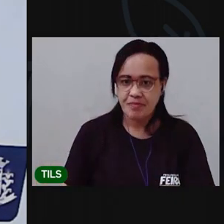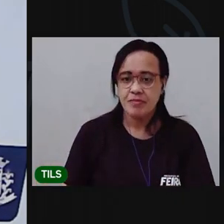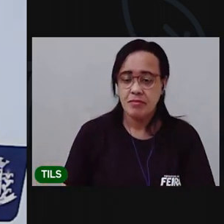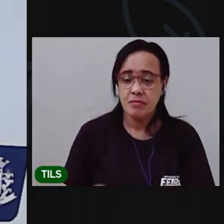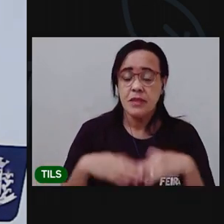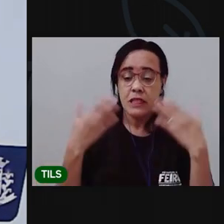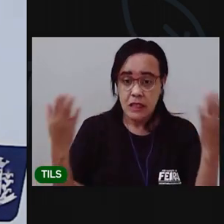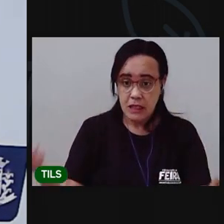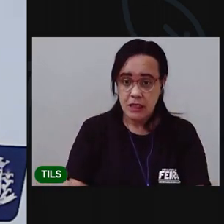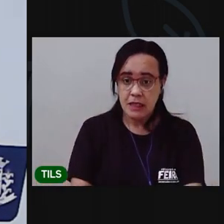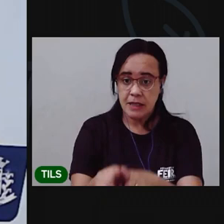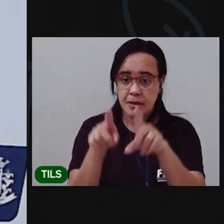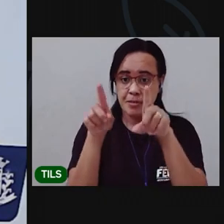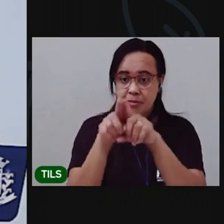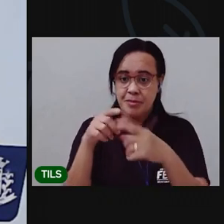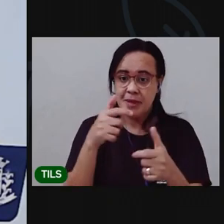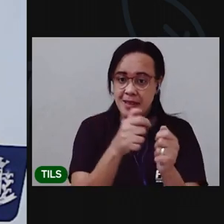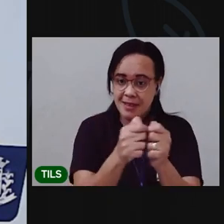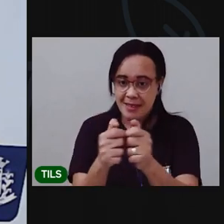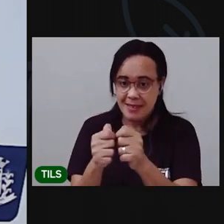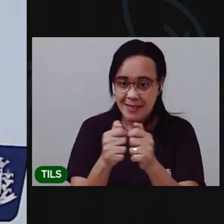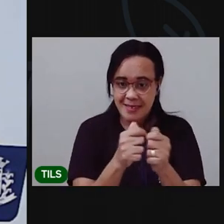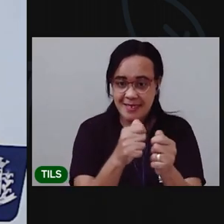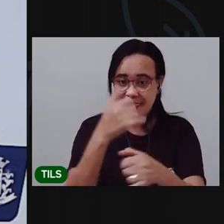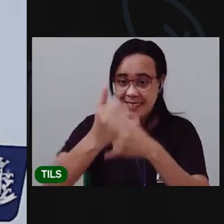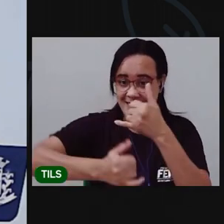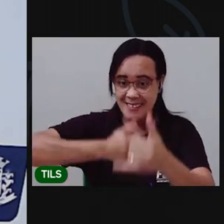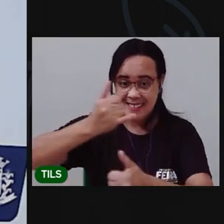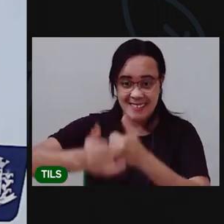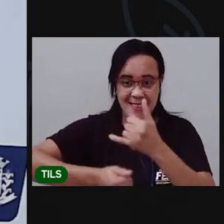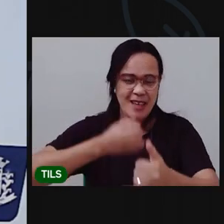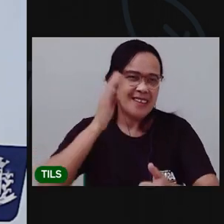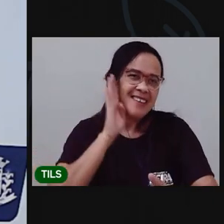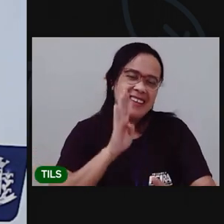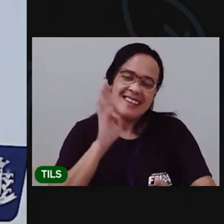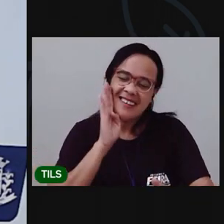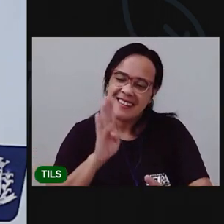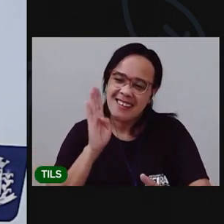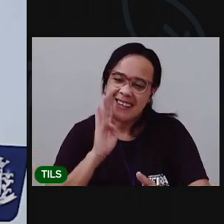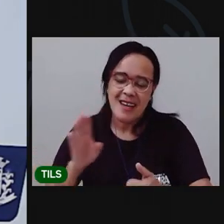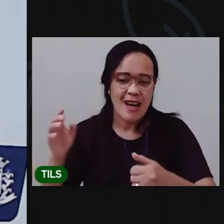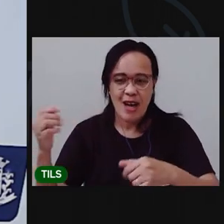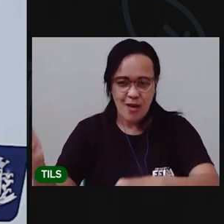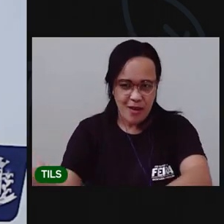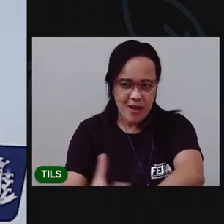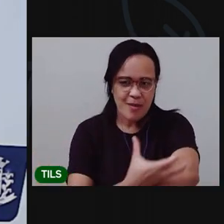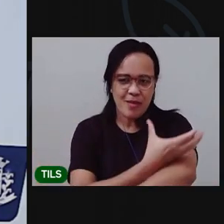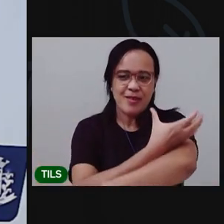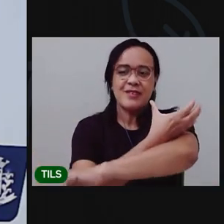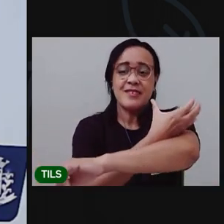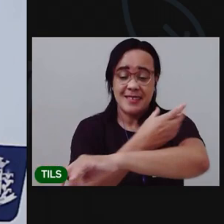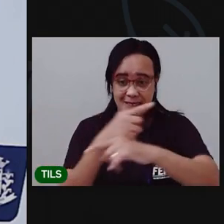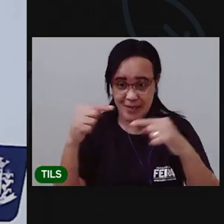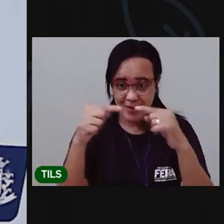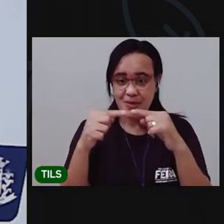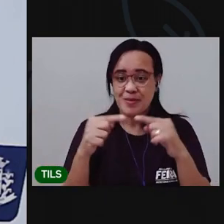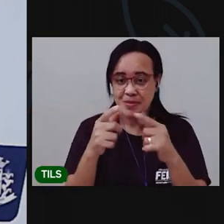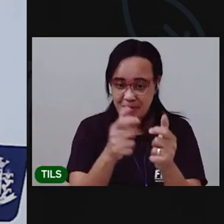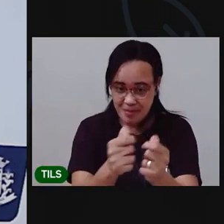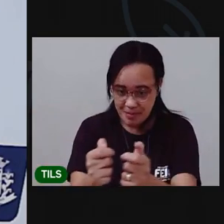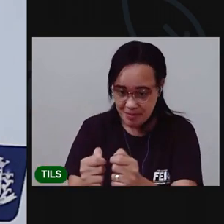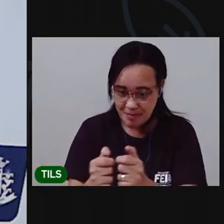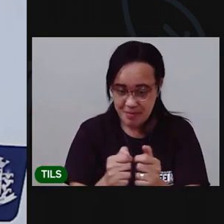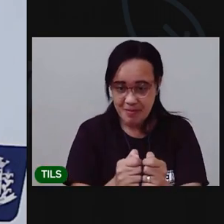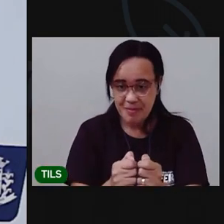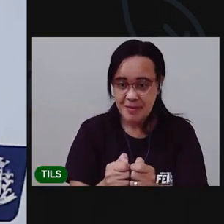Vimos também um joguinho muito legal que chama o jogo das emoções. E também